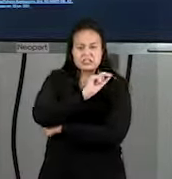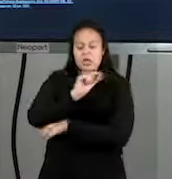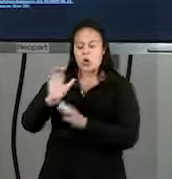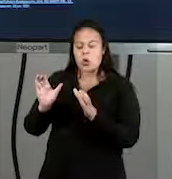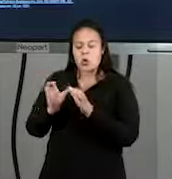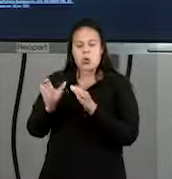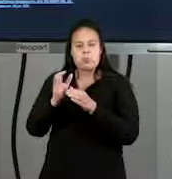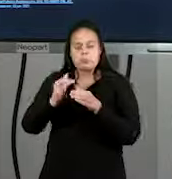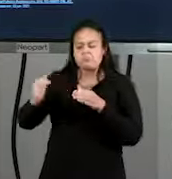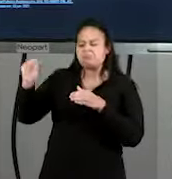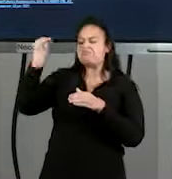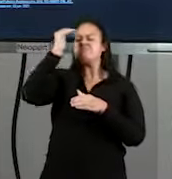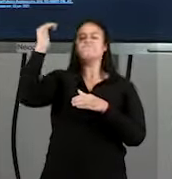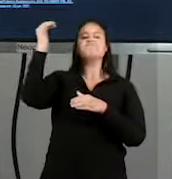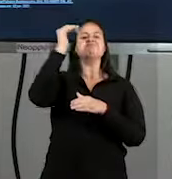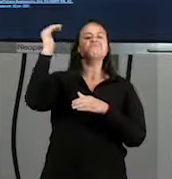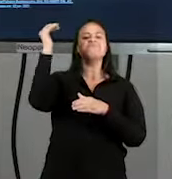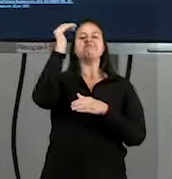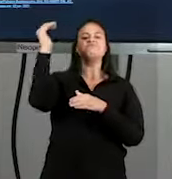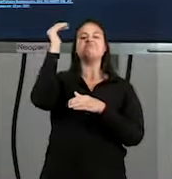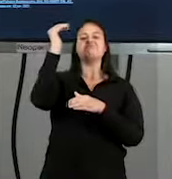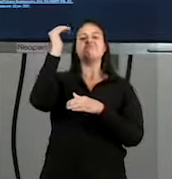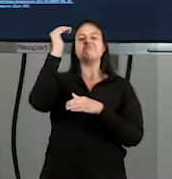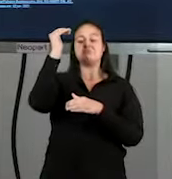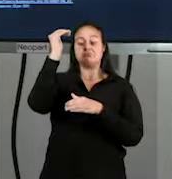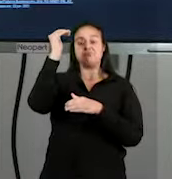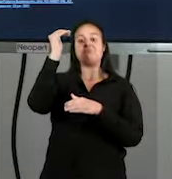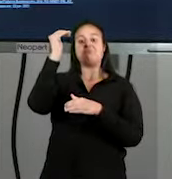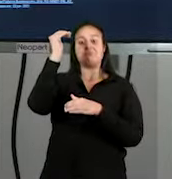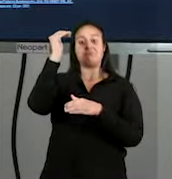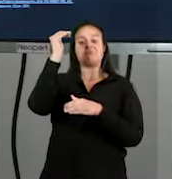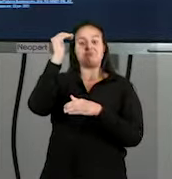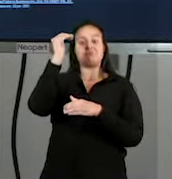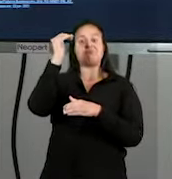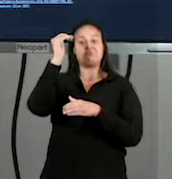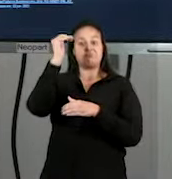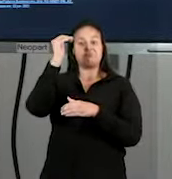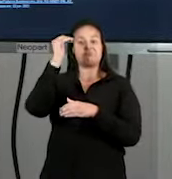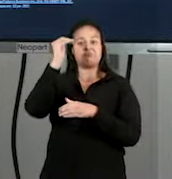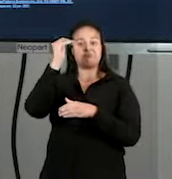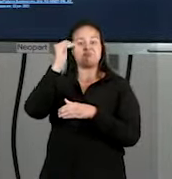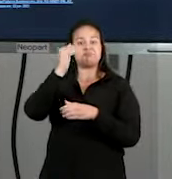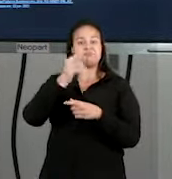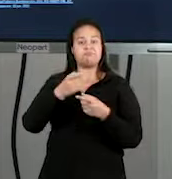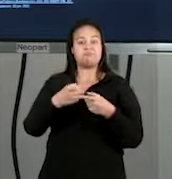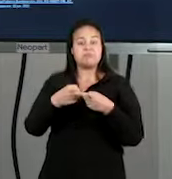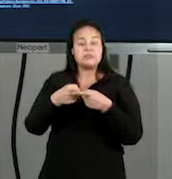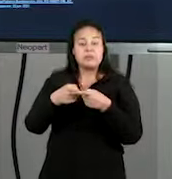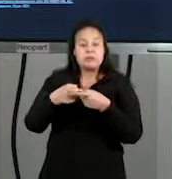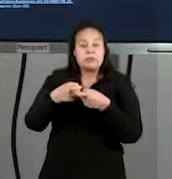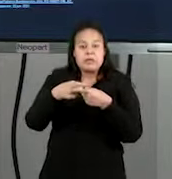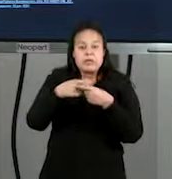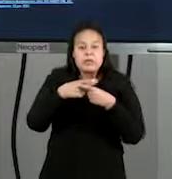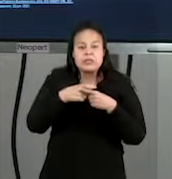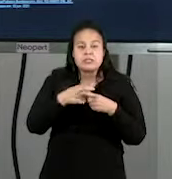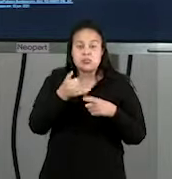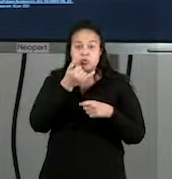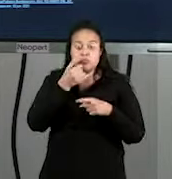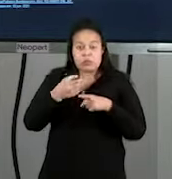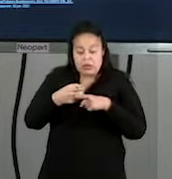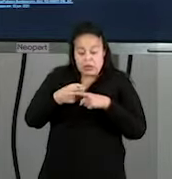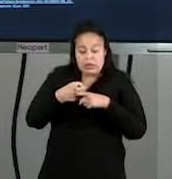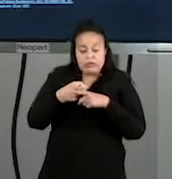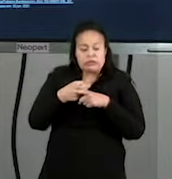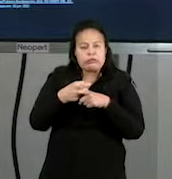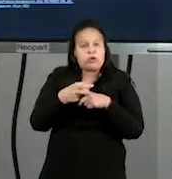todos os outros grupos que existem dentro dessa nação, então o nazismo ele é contra a diversidade. Devido à